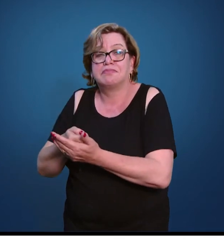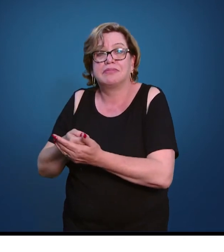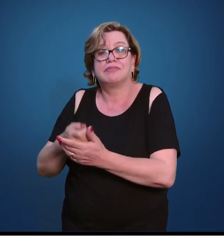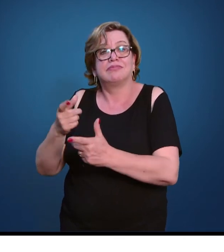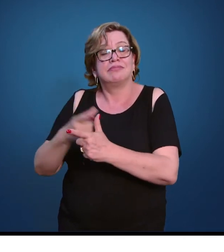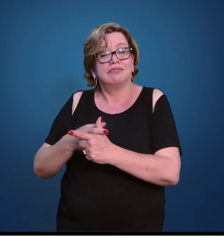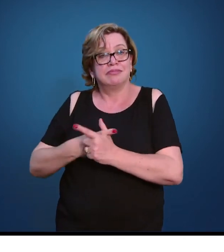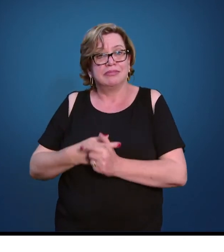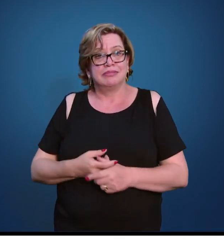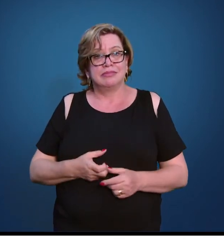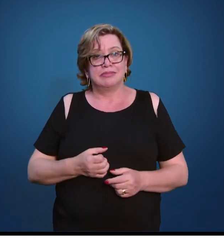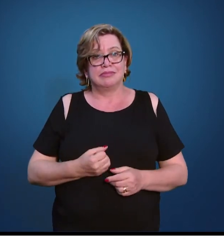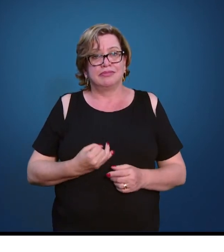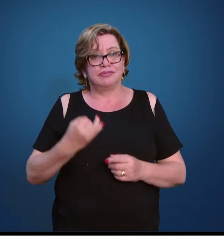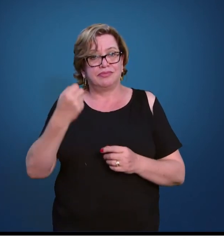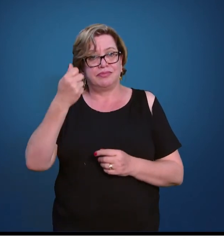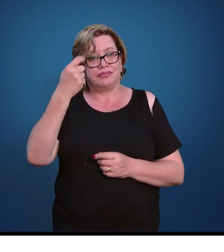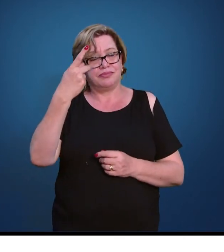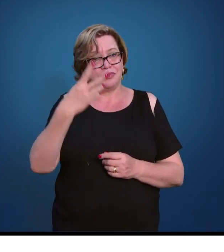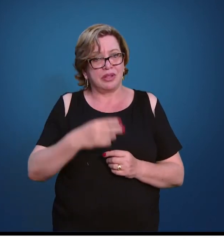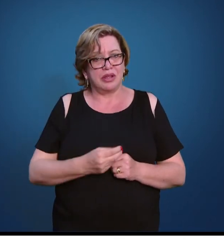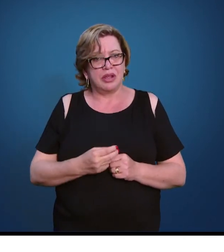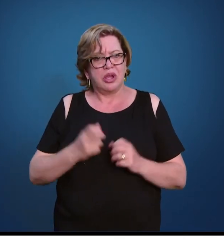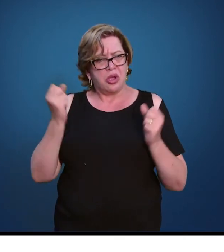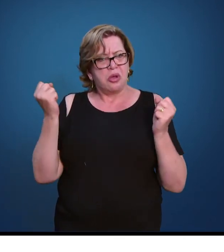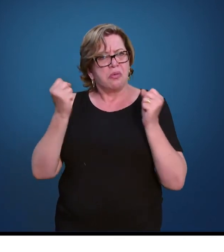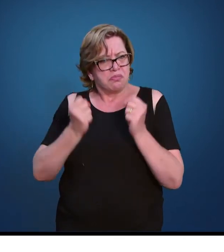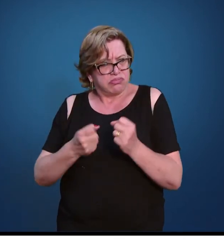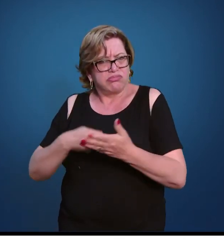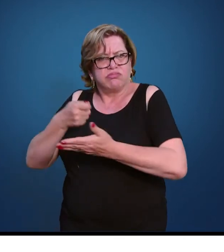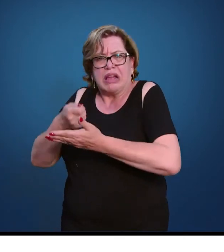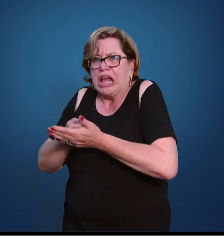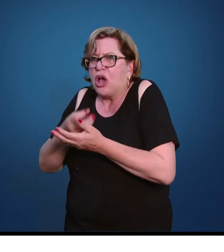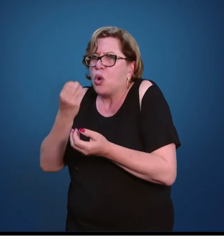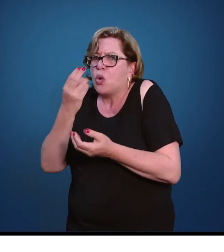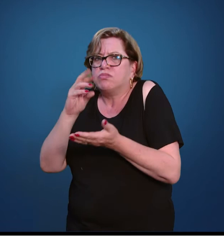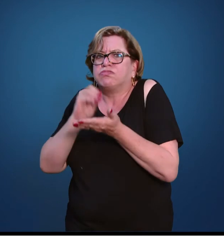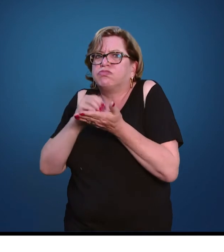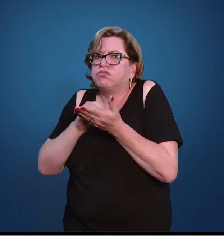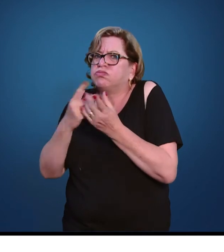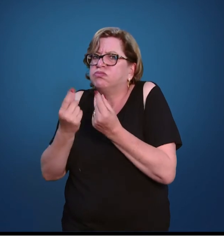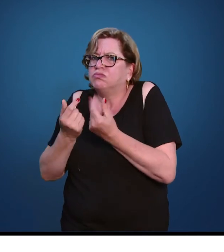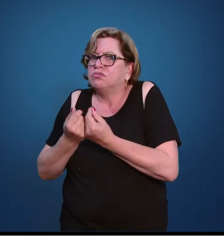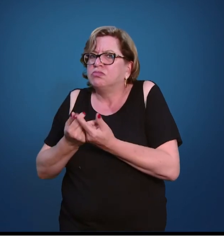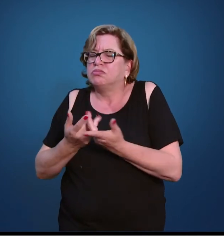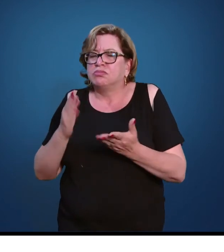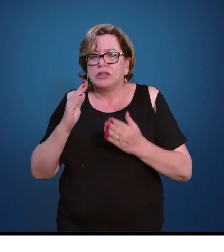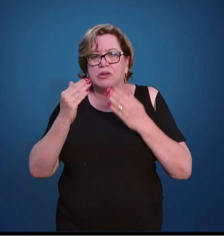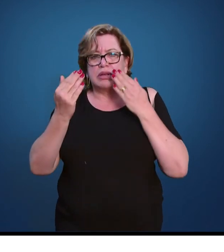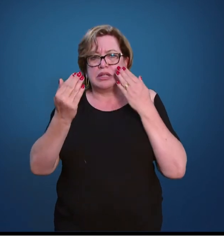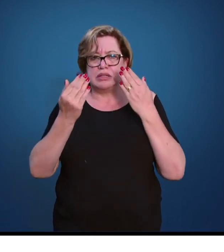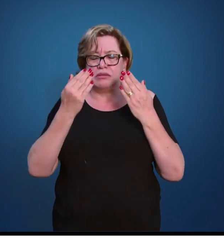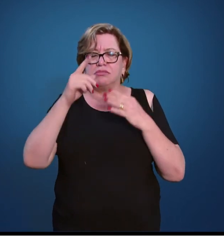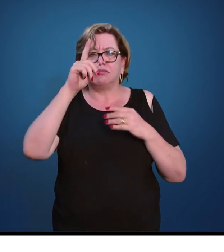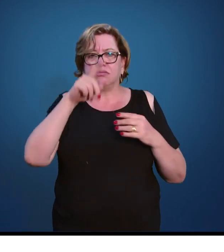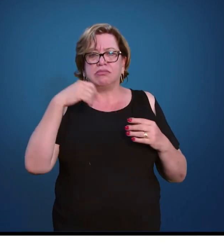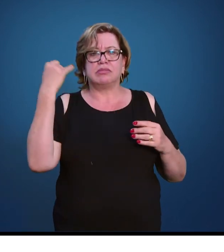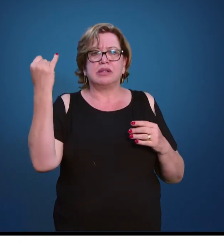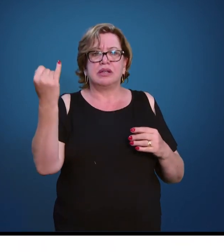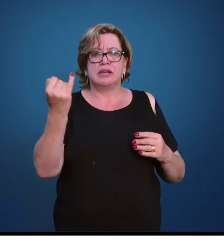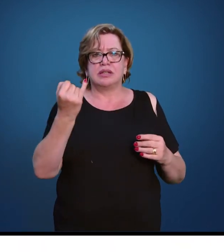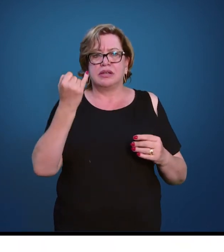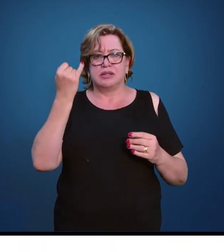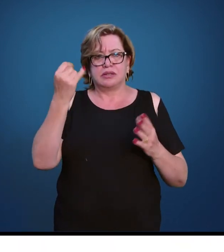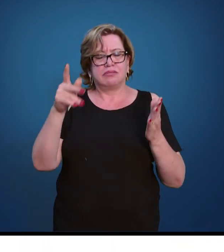obrigações. Vou conseguir pagar muita coisa? Vai faltar muito? Essas são análises importantes